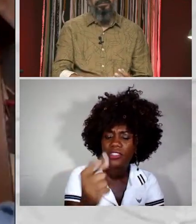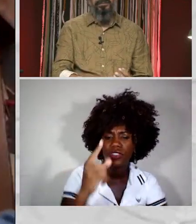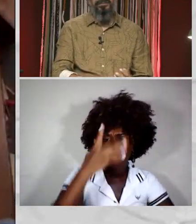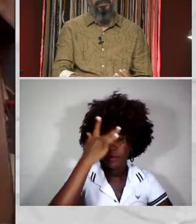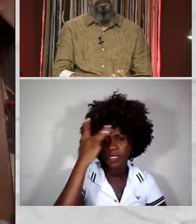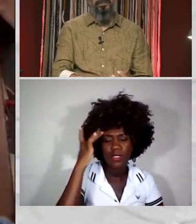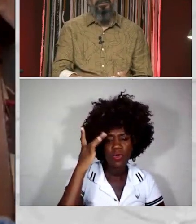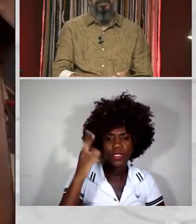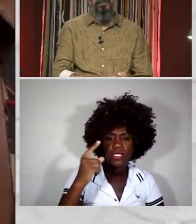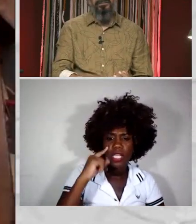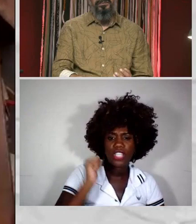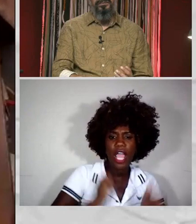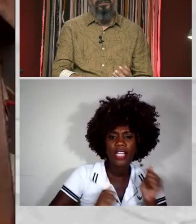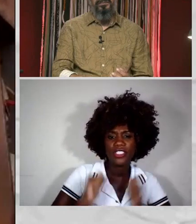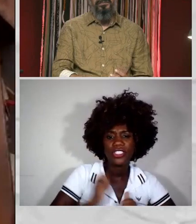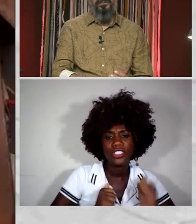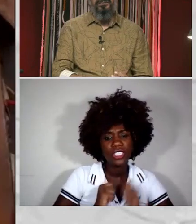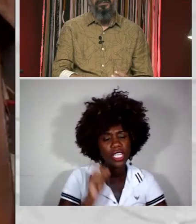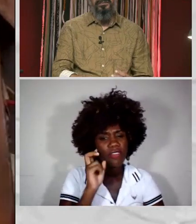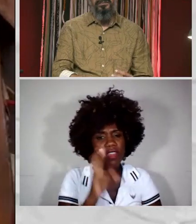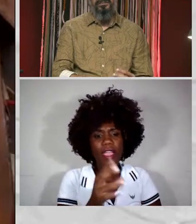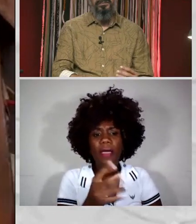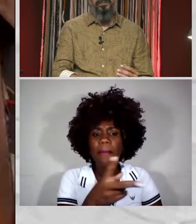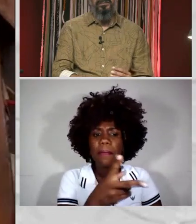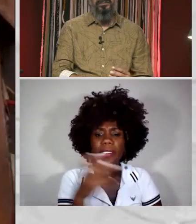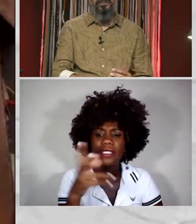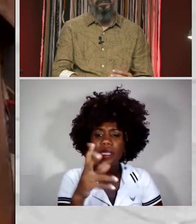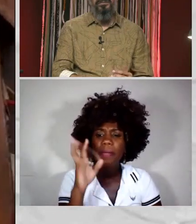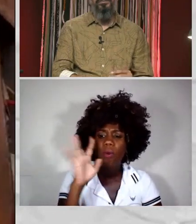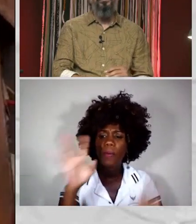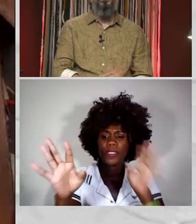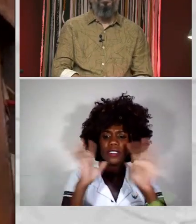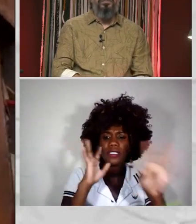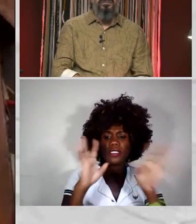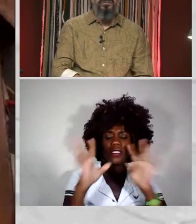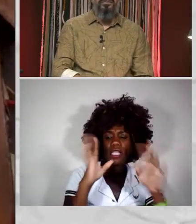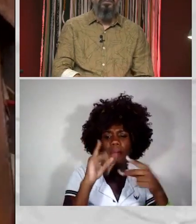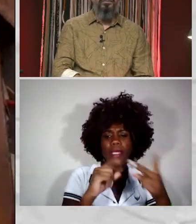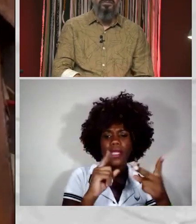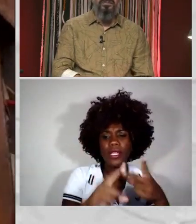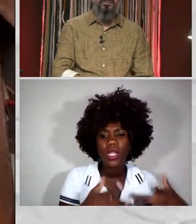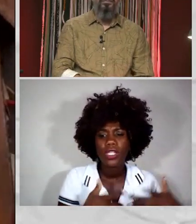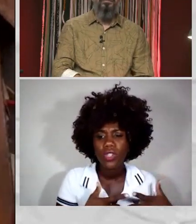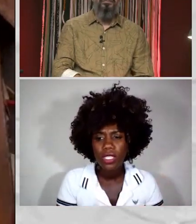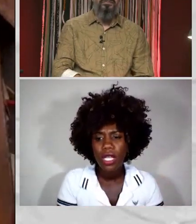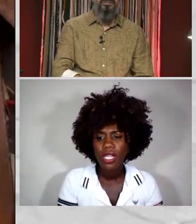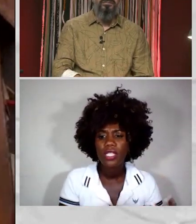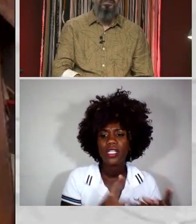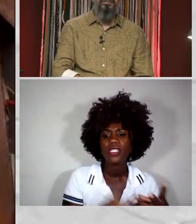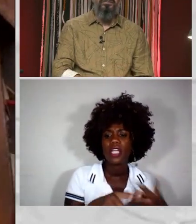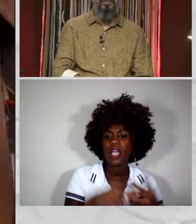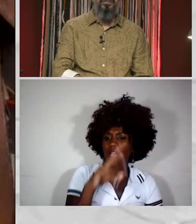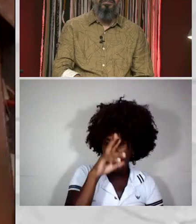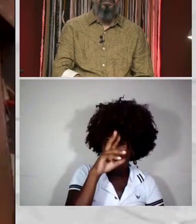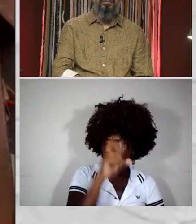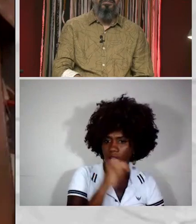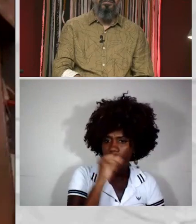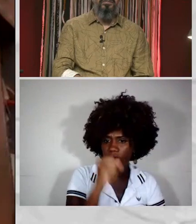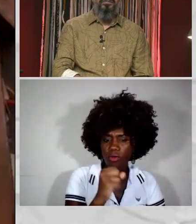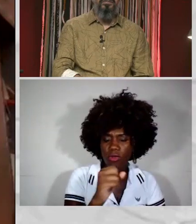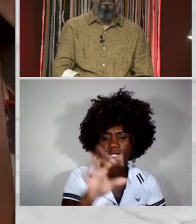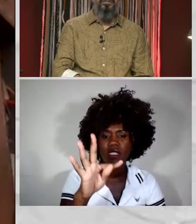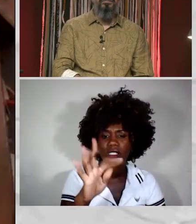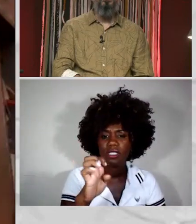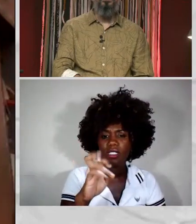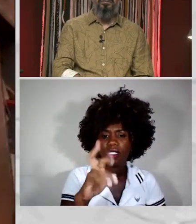gente só via no palco, mas percebeu, por exemplo, o pensamento, a solidariedade, a força da Teresa Cristina,